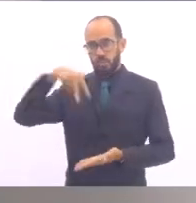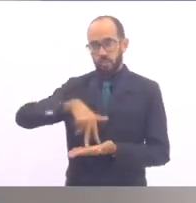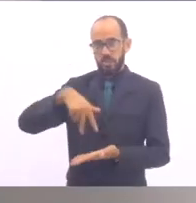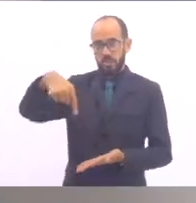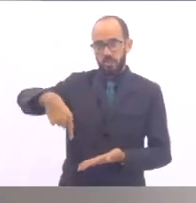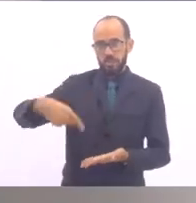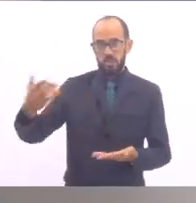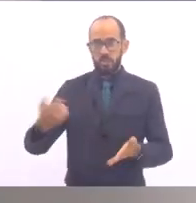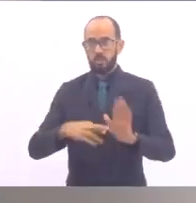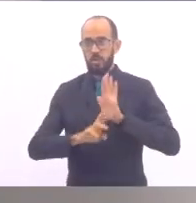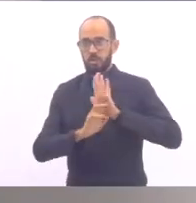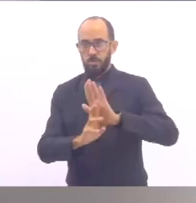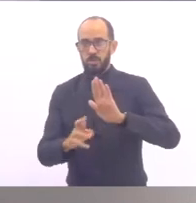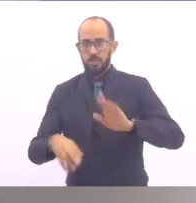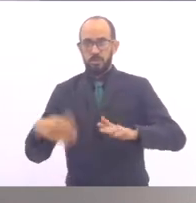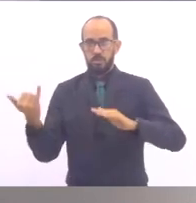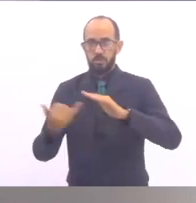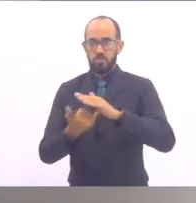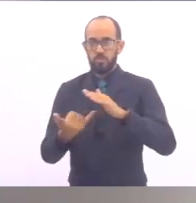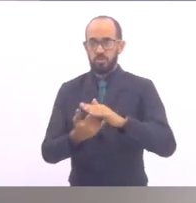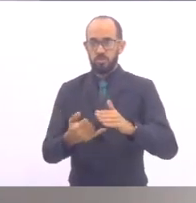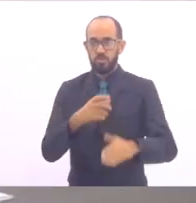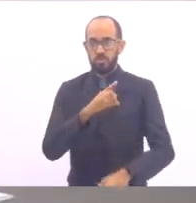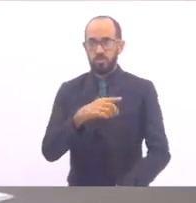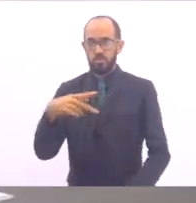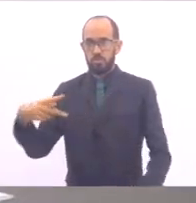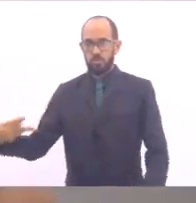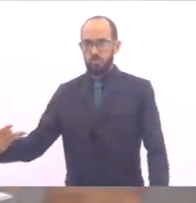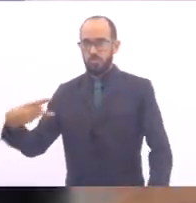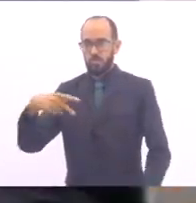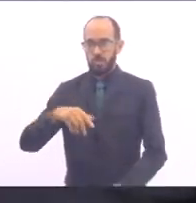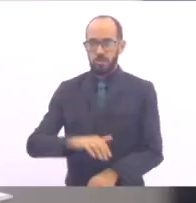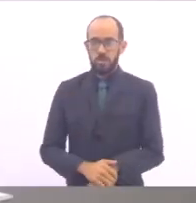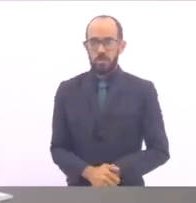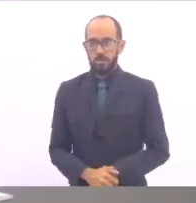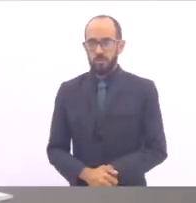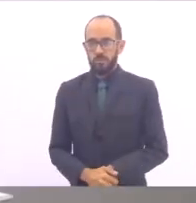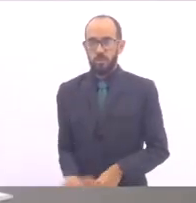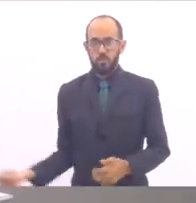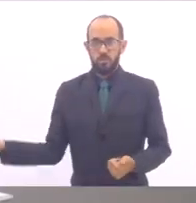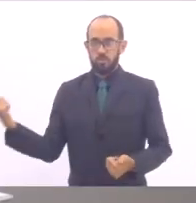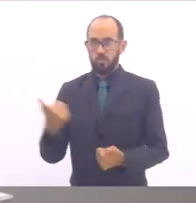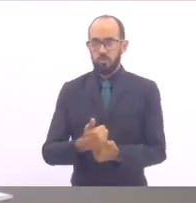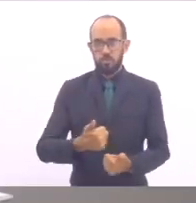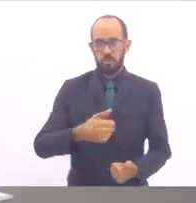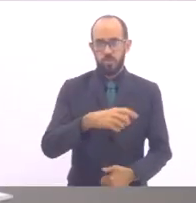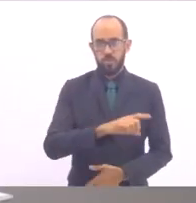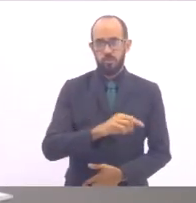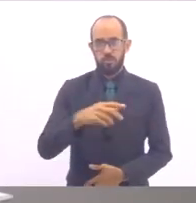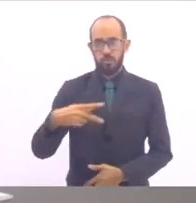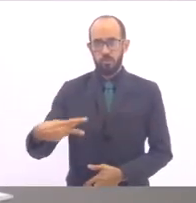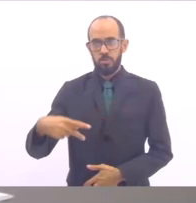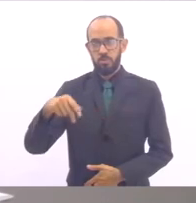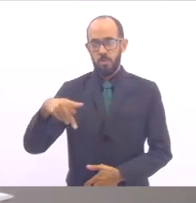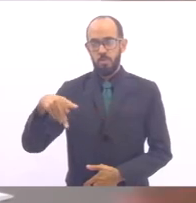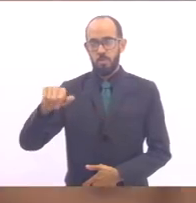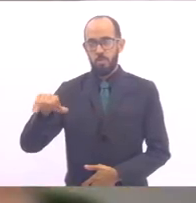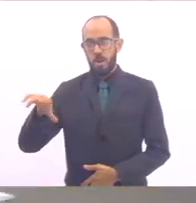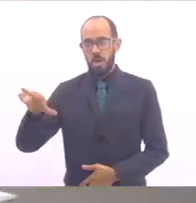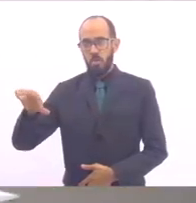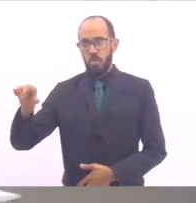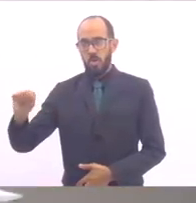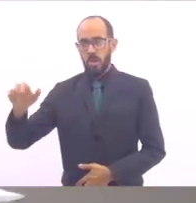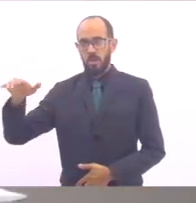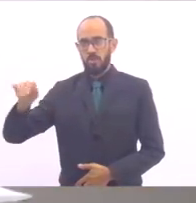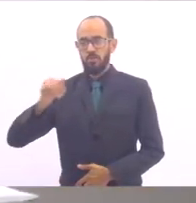Estou aqui representando a instituição, a Defensoria Pública. Vim substituindo a Defensora Pública Paula Benetti, que estaria aqui hoje,